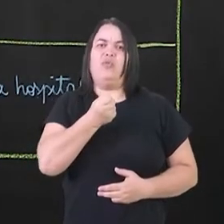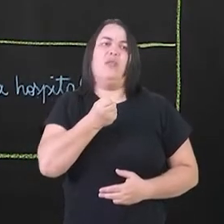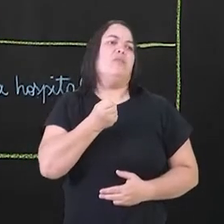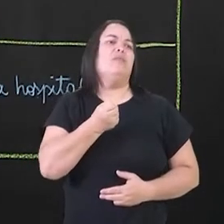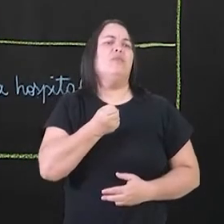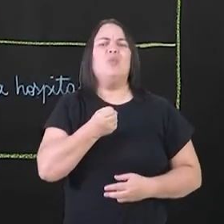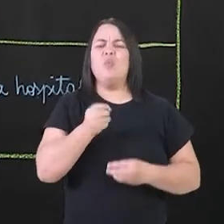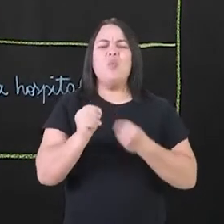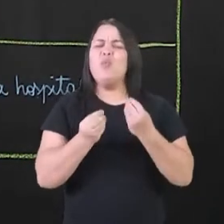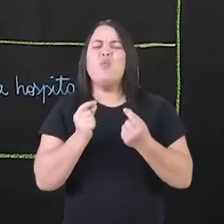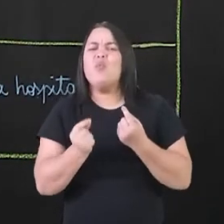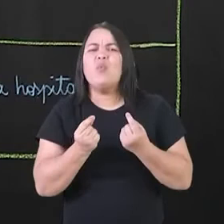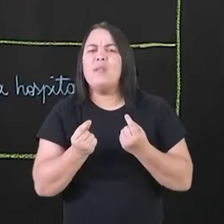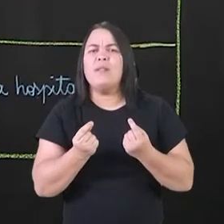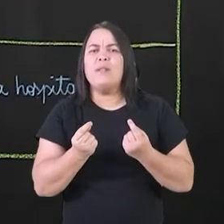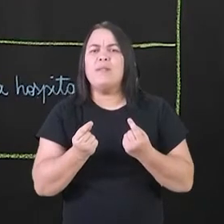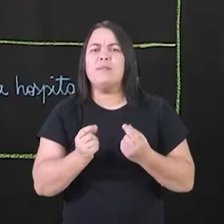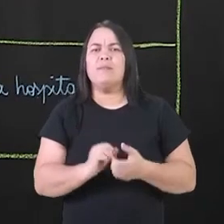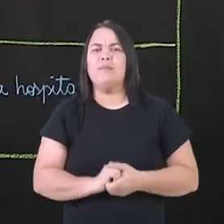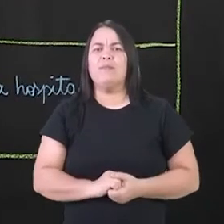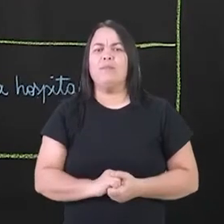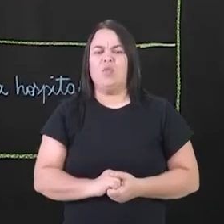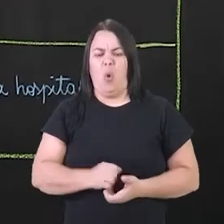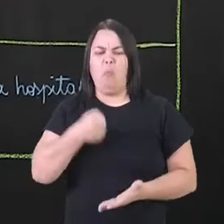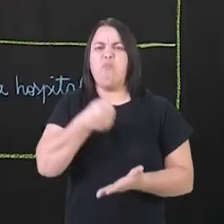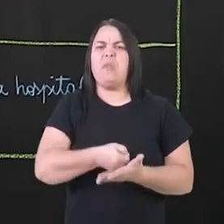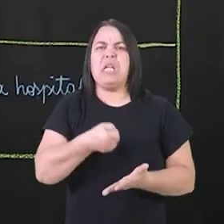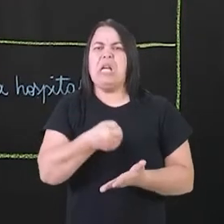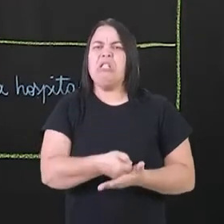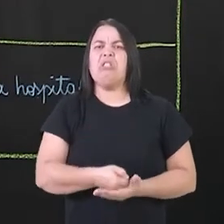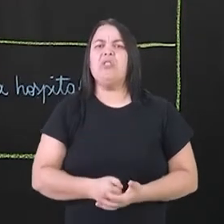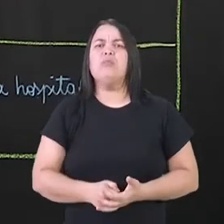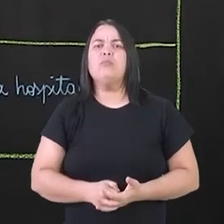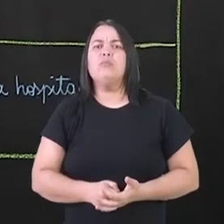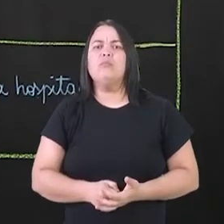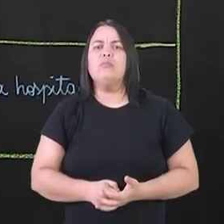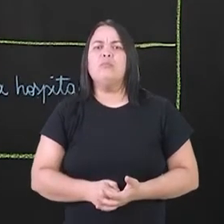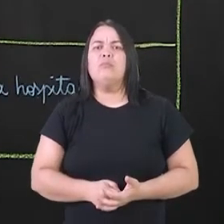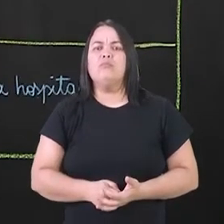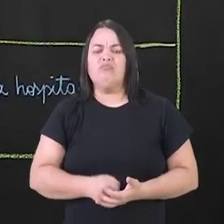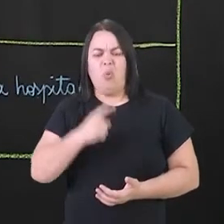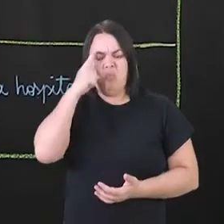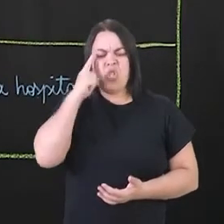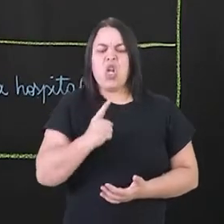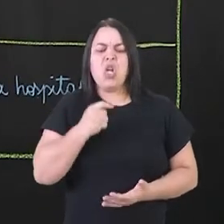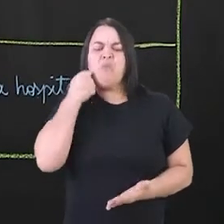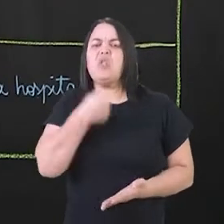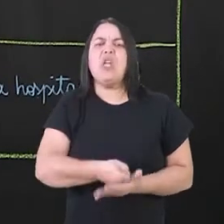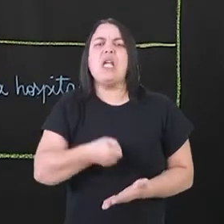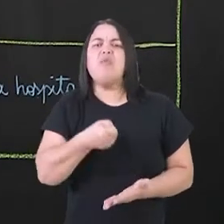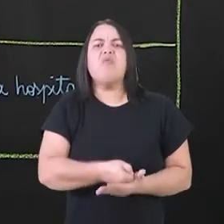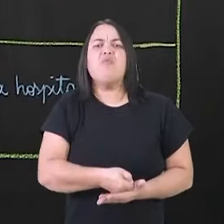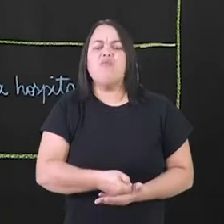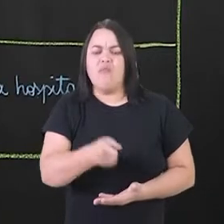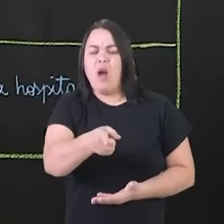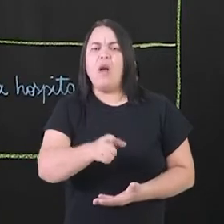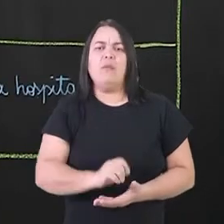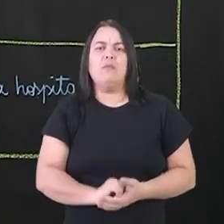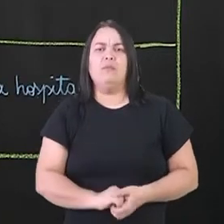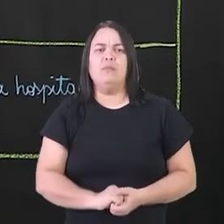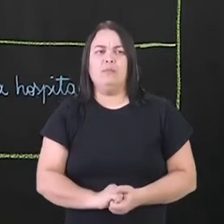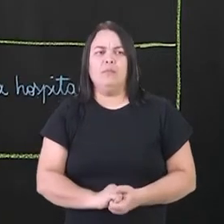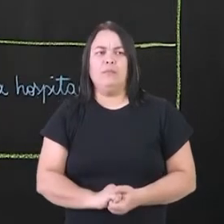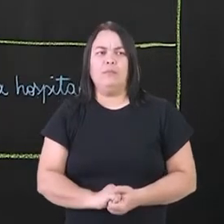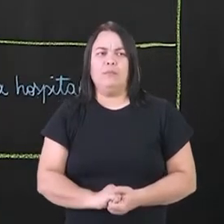uma conotação de obrigação, obligation. Então, vamos ver aqui,